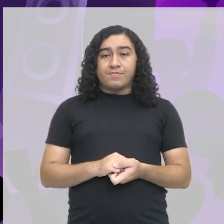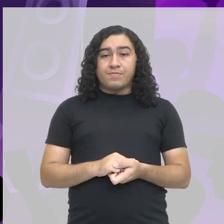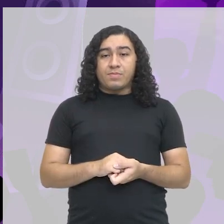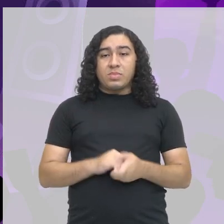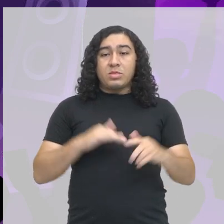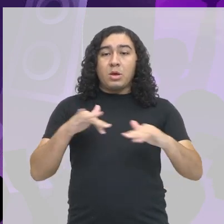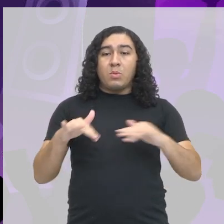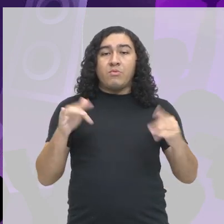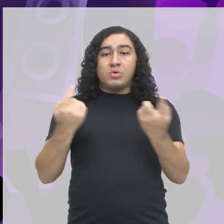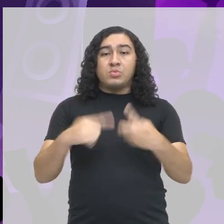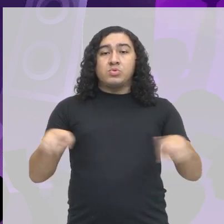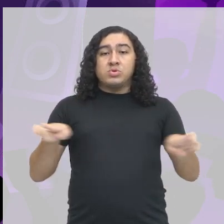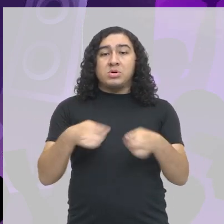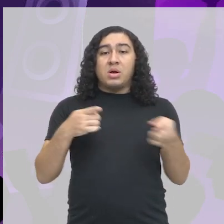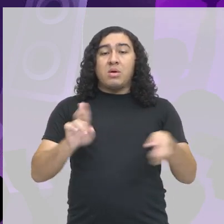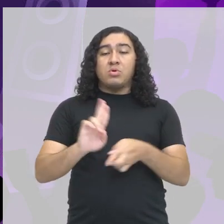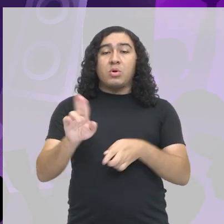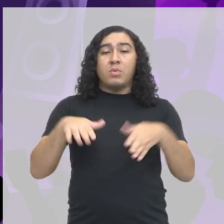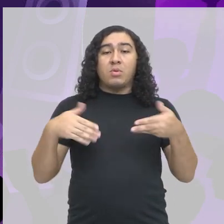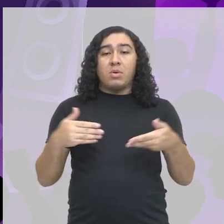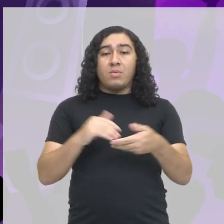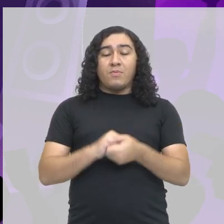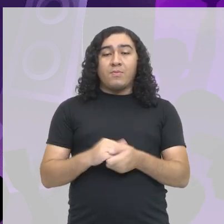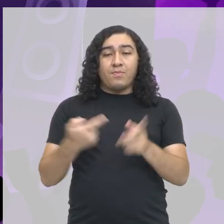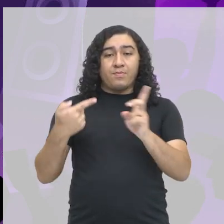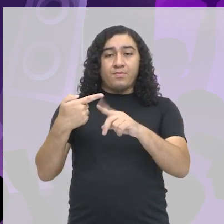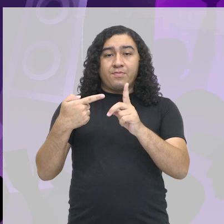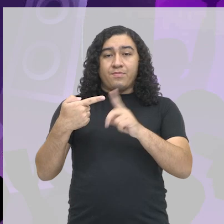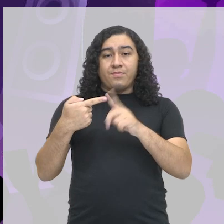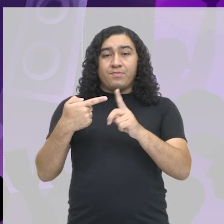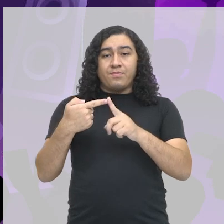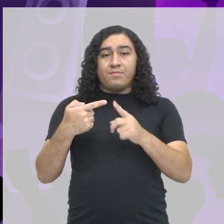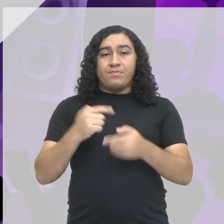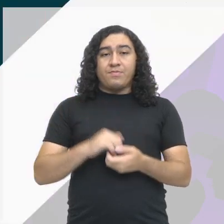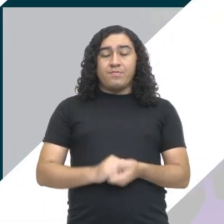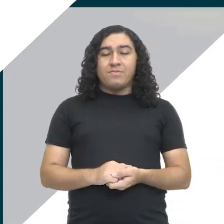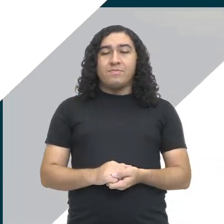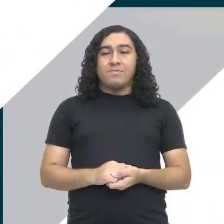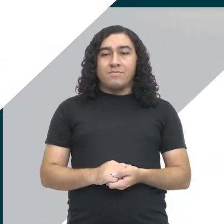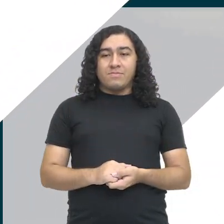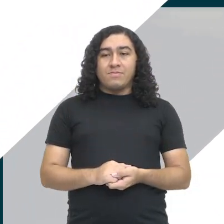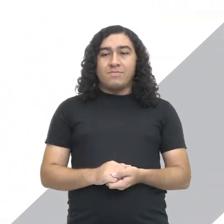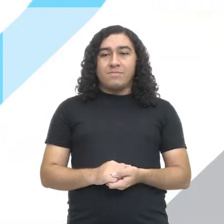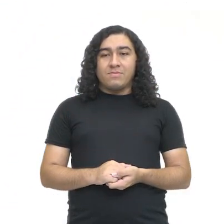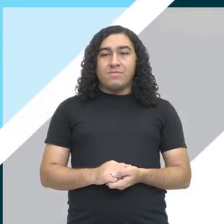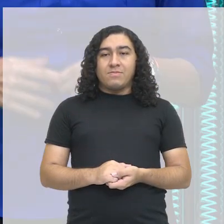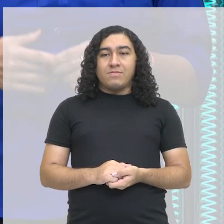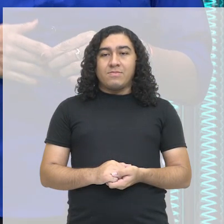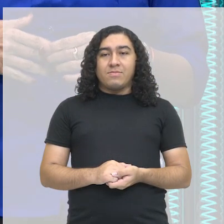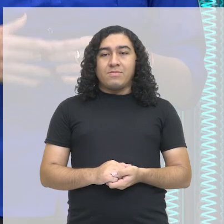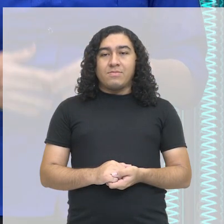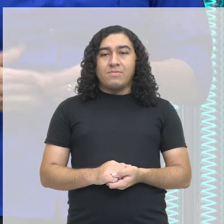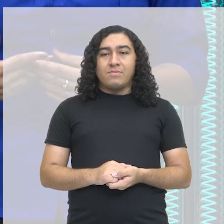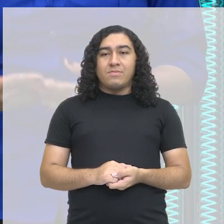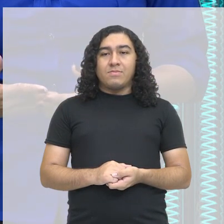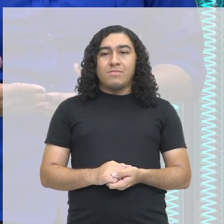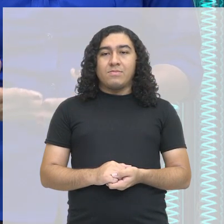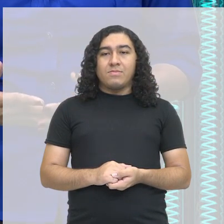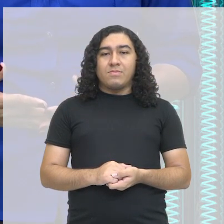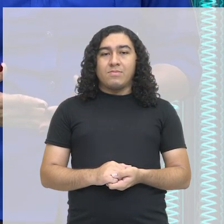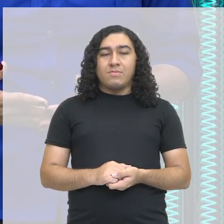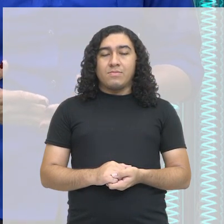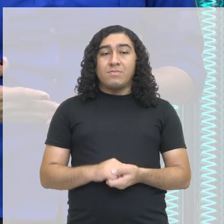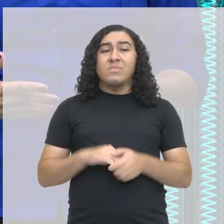esse movimento musical chamado Jovem Guarda. Então, o que foi a